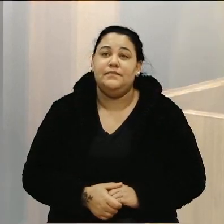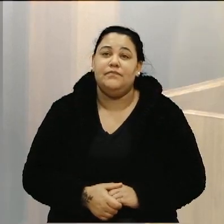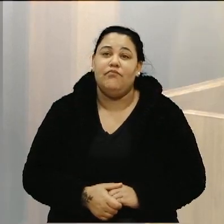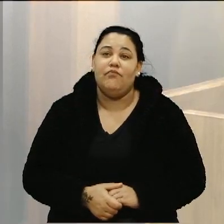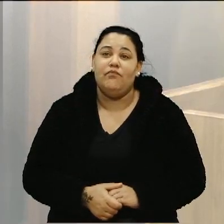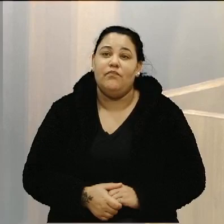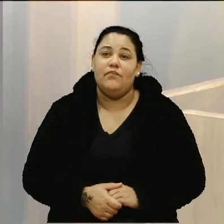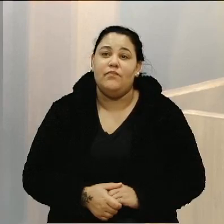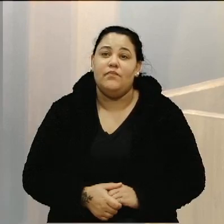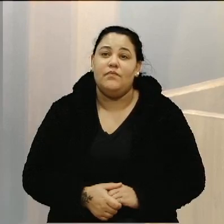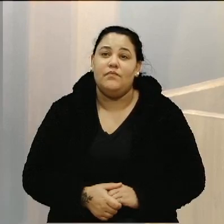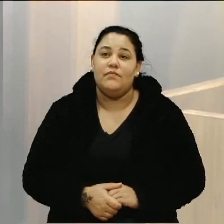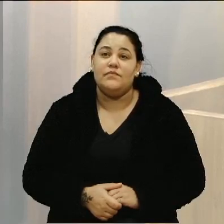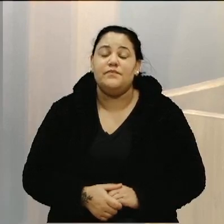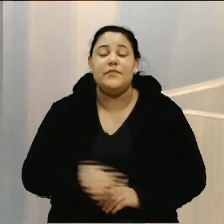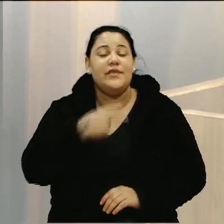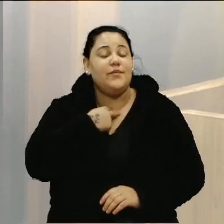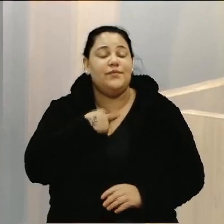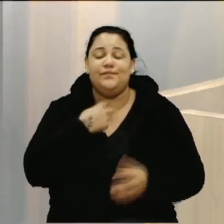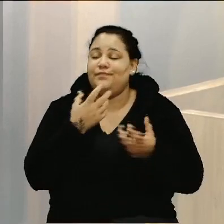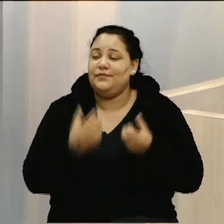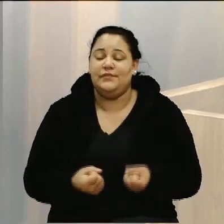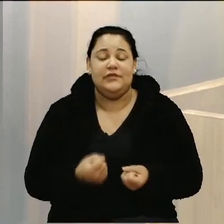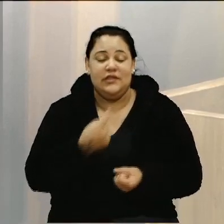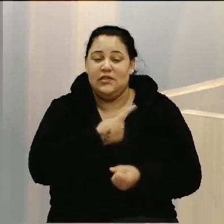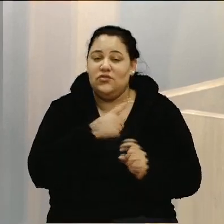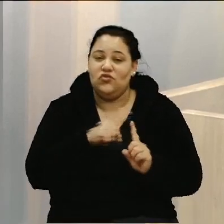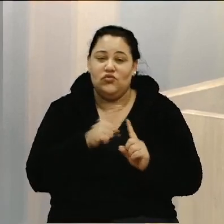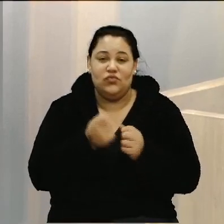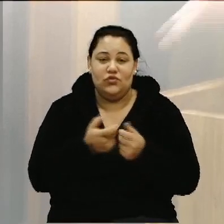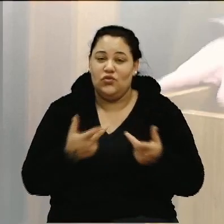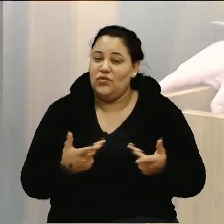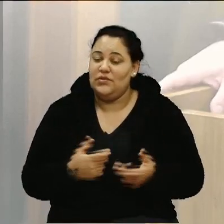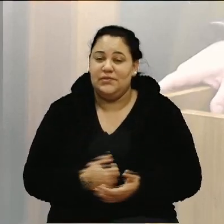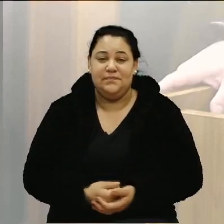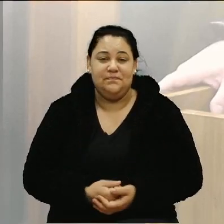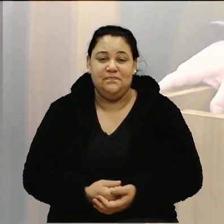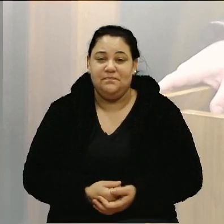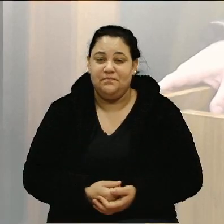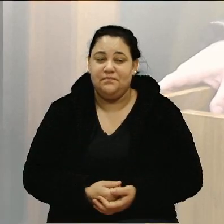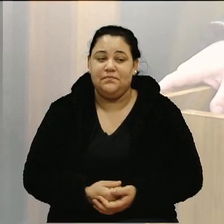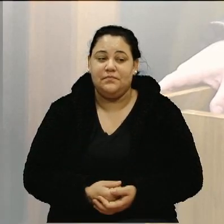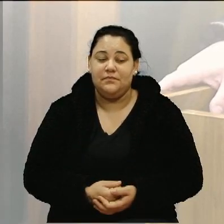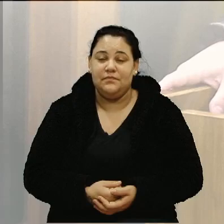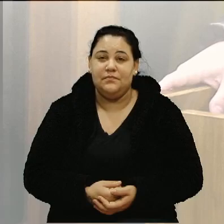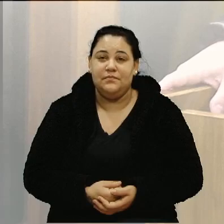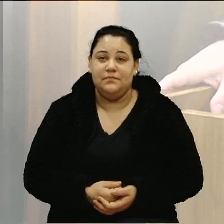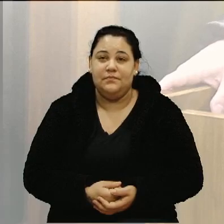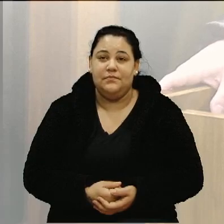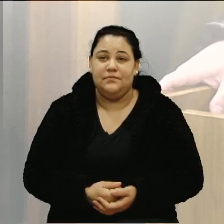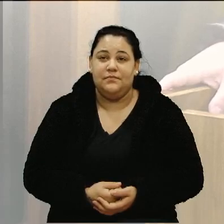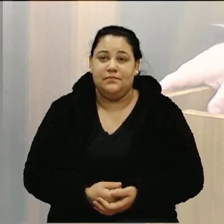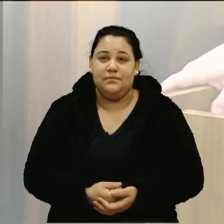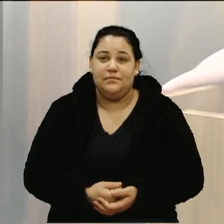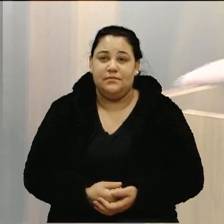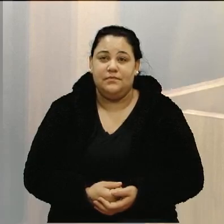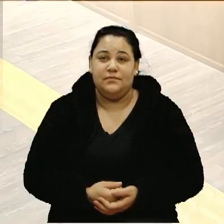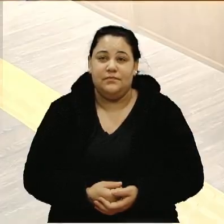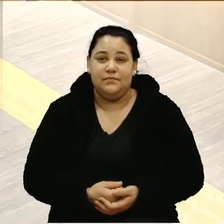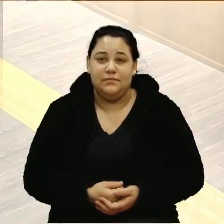É inconcebível, inadmissível esse tipo de nomeação. Obrigado, presidente.